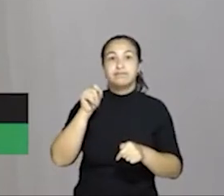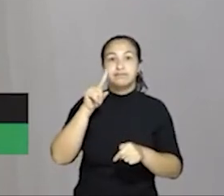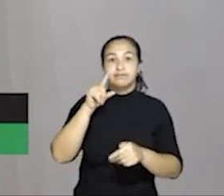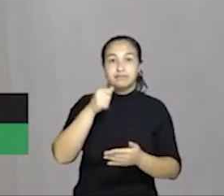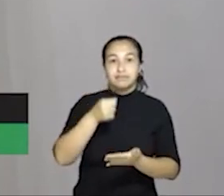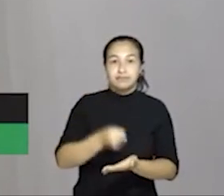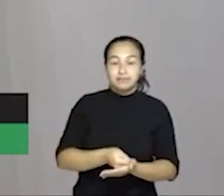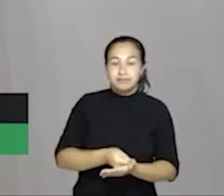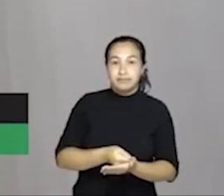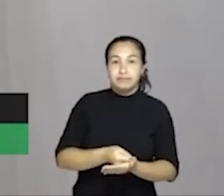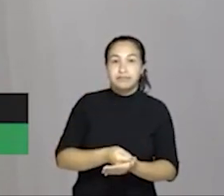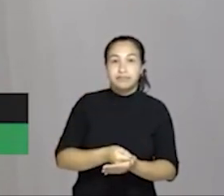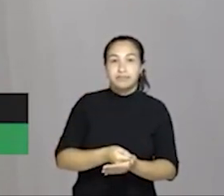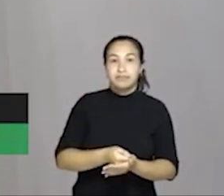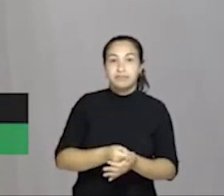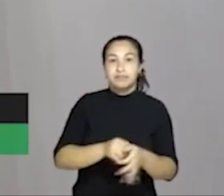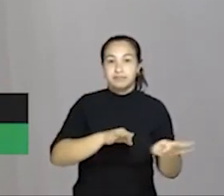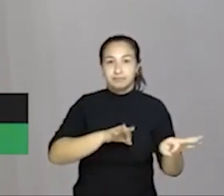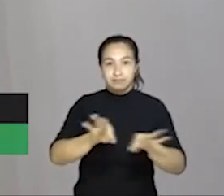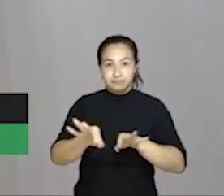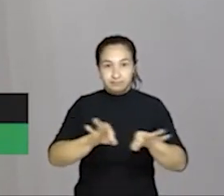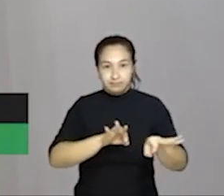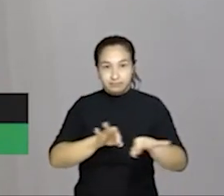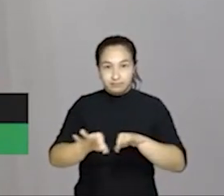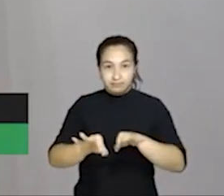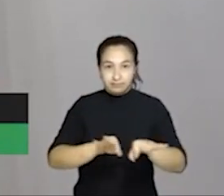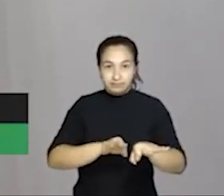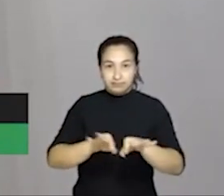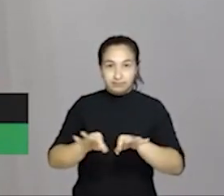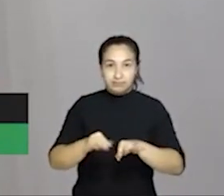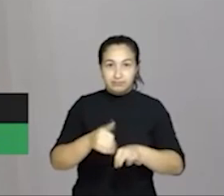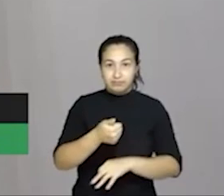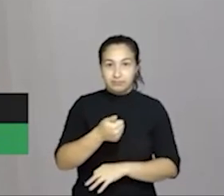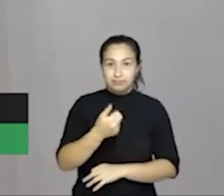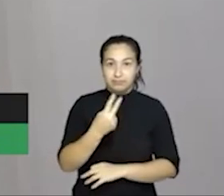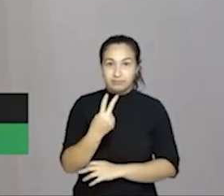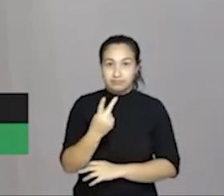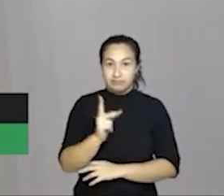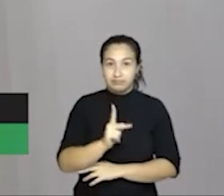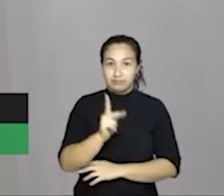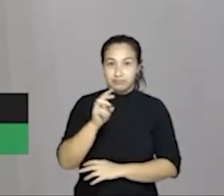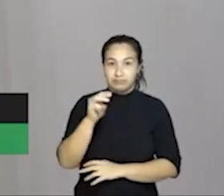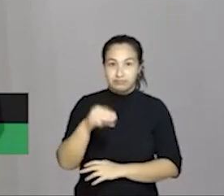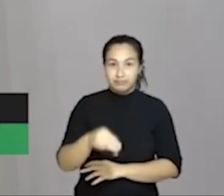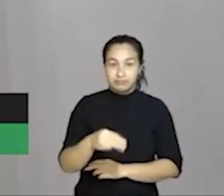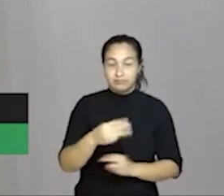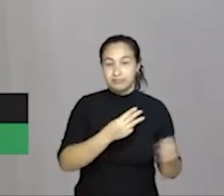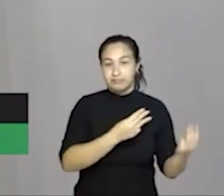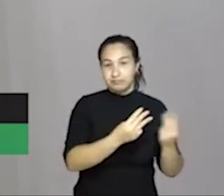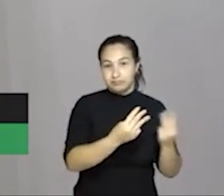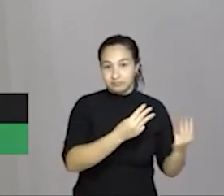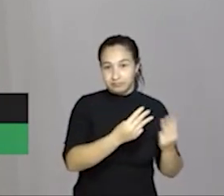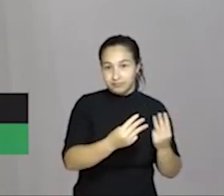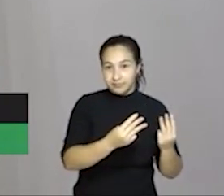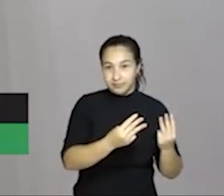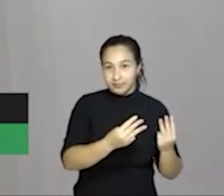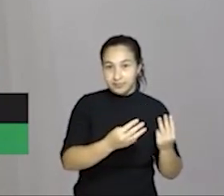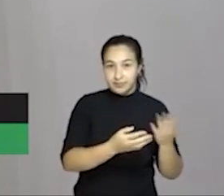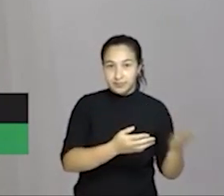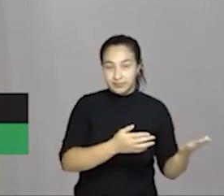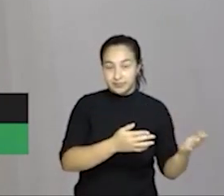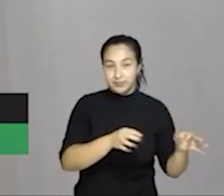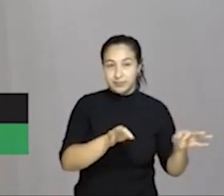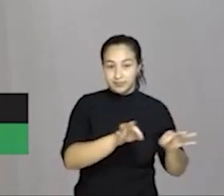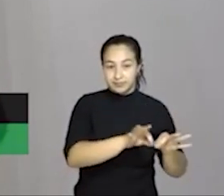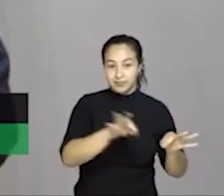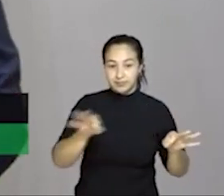que projetarão ao menos 12 km de terceiras faixas nesse trecho entre Alfredo